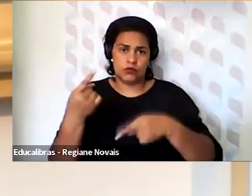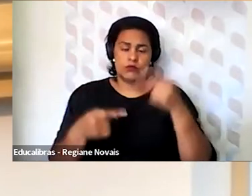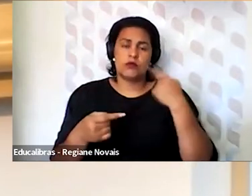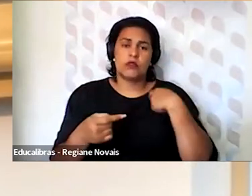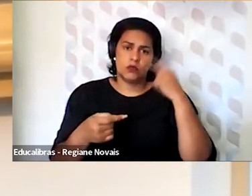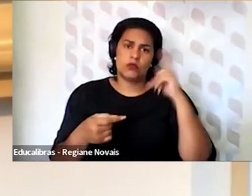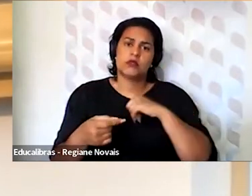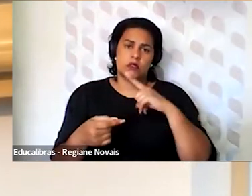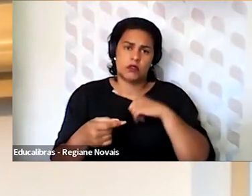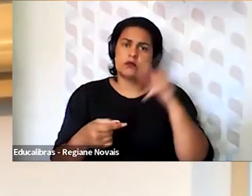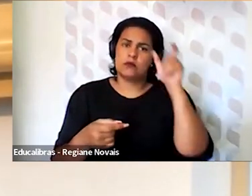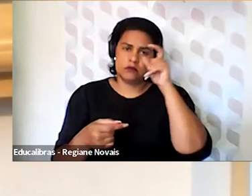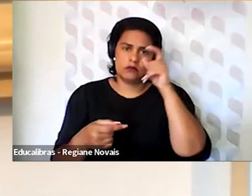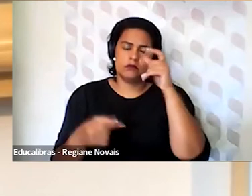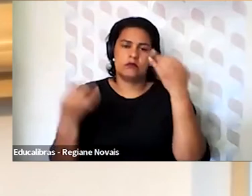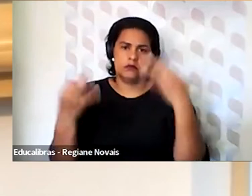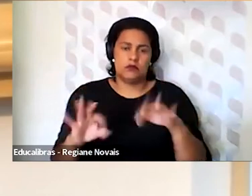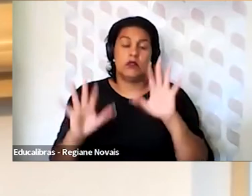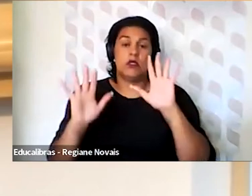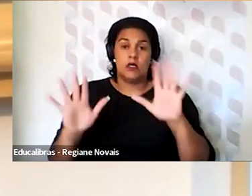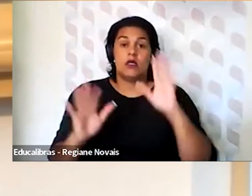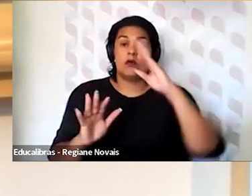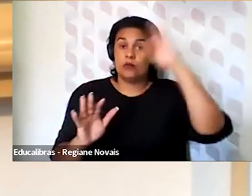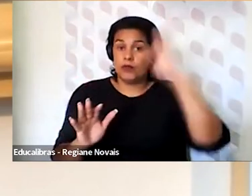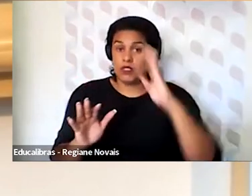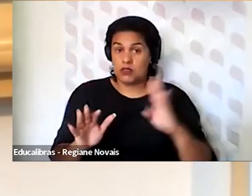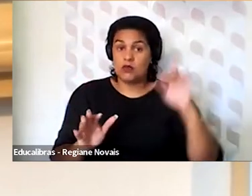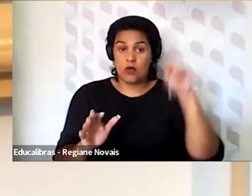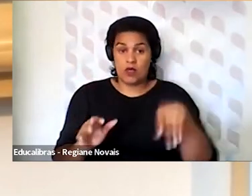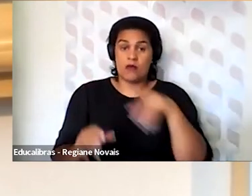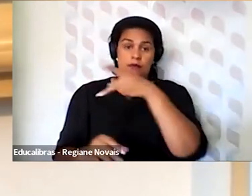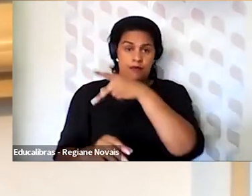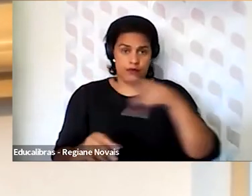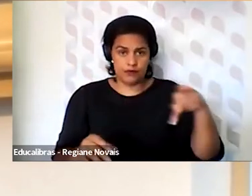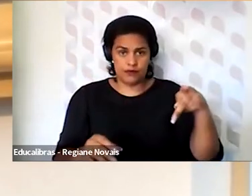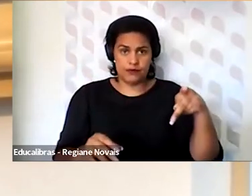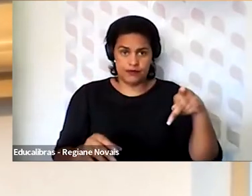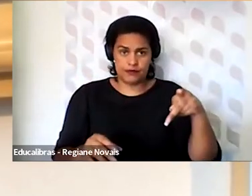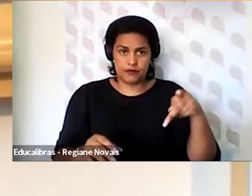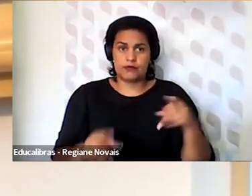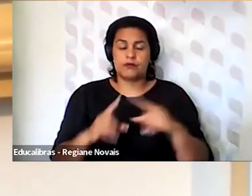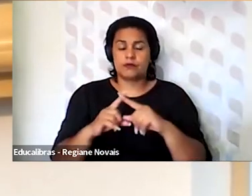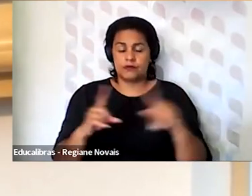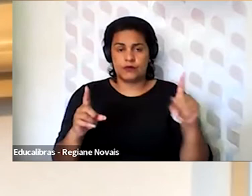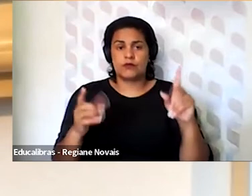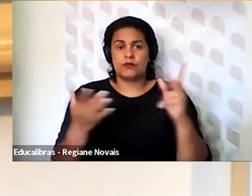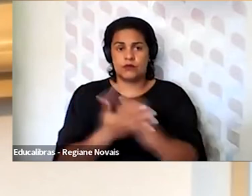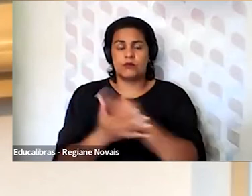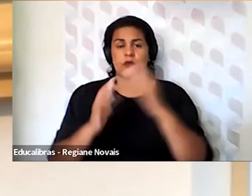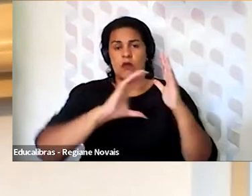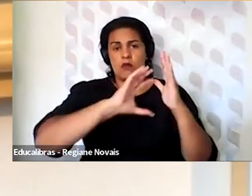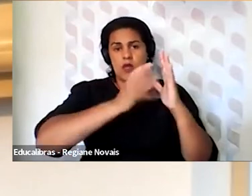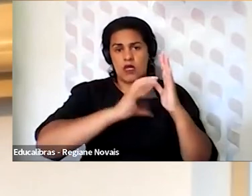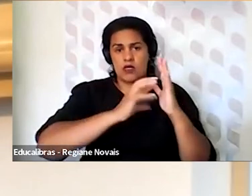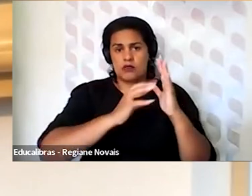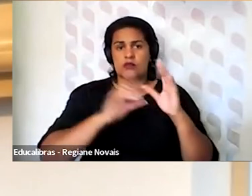é um regime presidencialista, mas que funciona num sistema de partidos muito